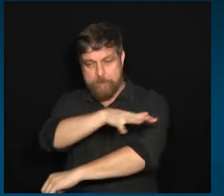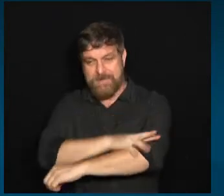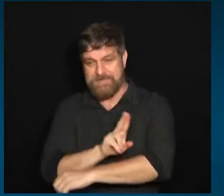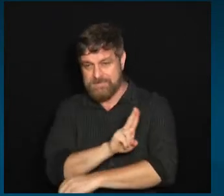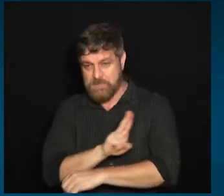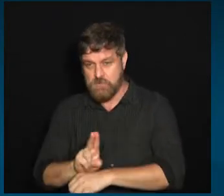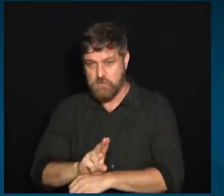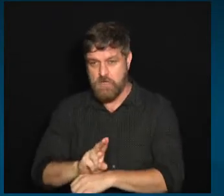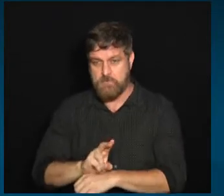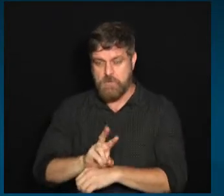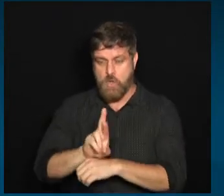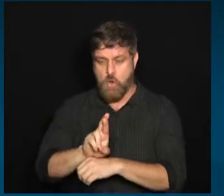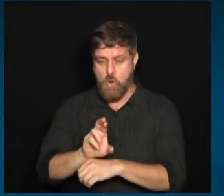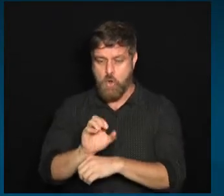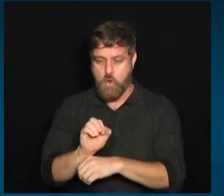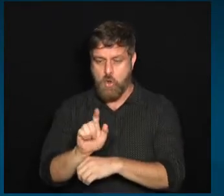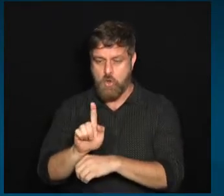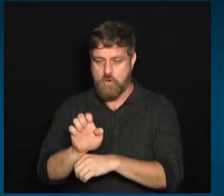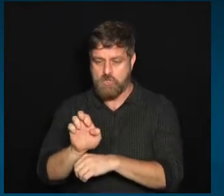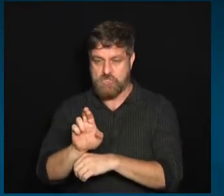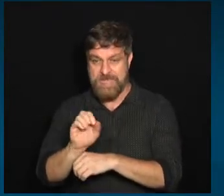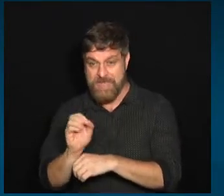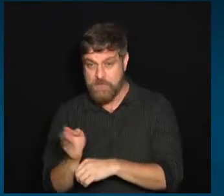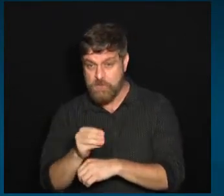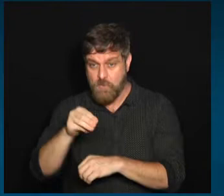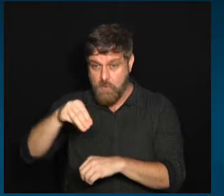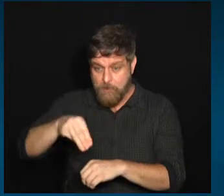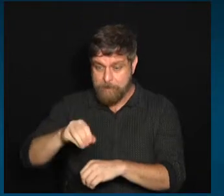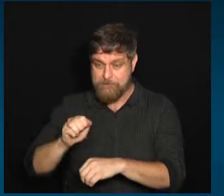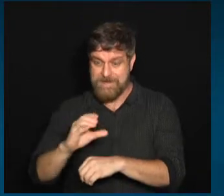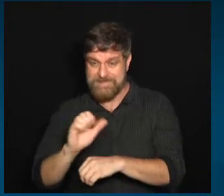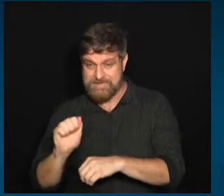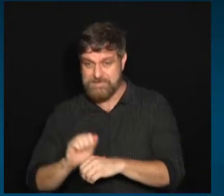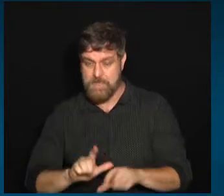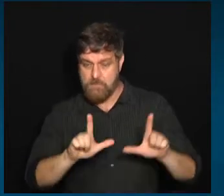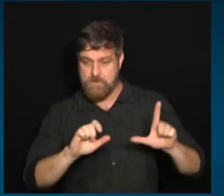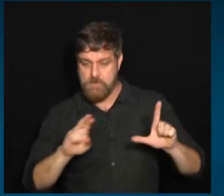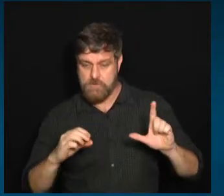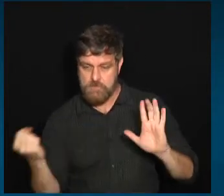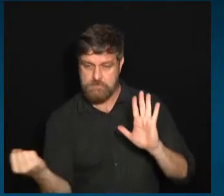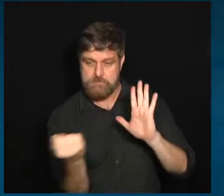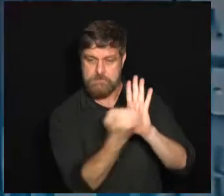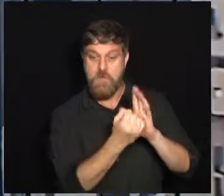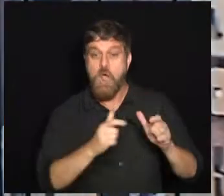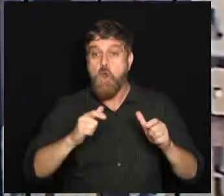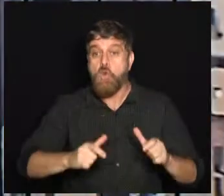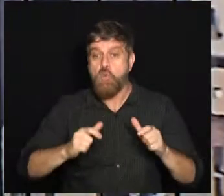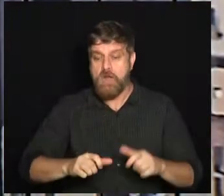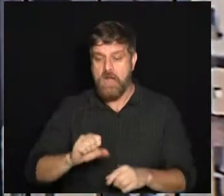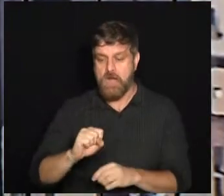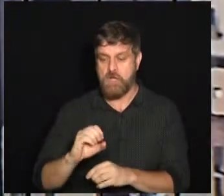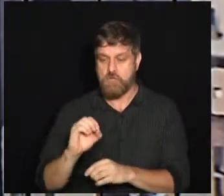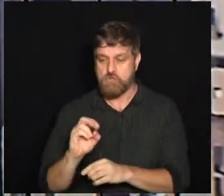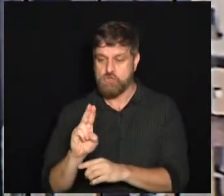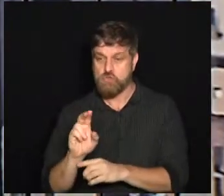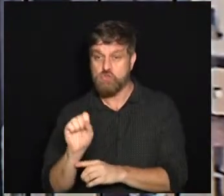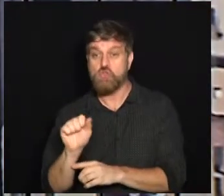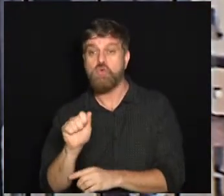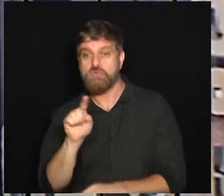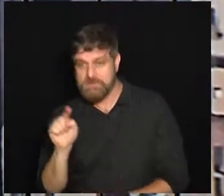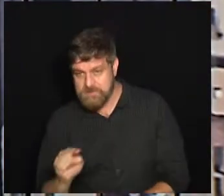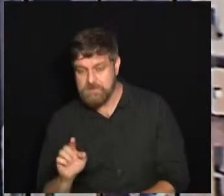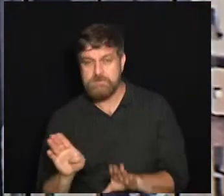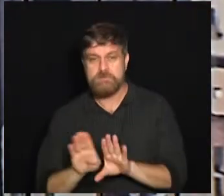José Maciel a Praça 6 no loteamento Jardim Botânico, parte 2, no distrito de Souzas. Lembrando que você